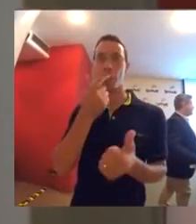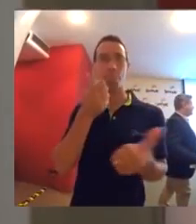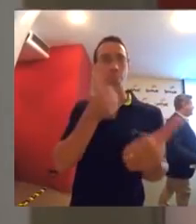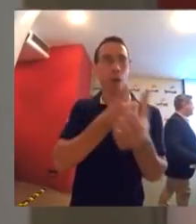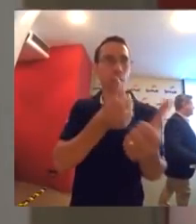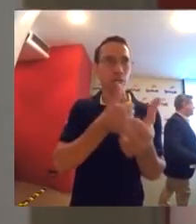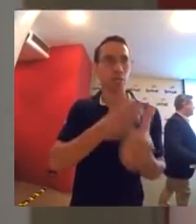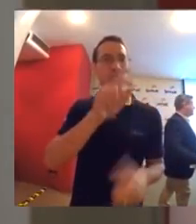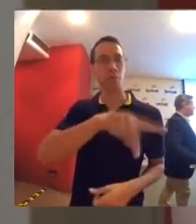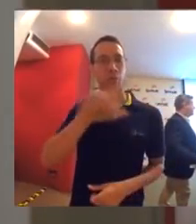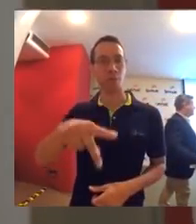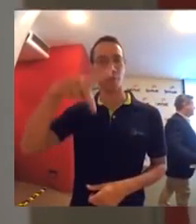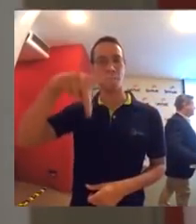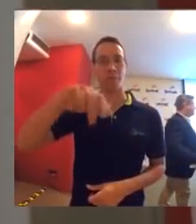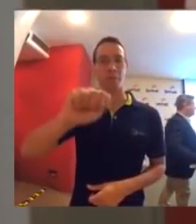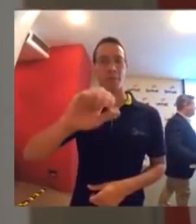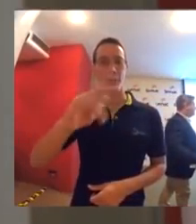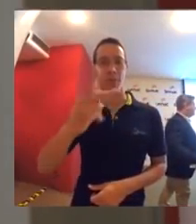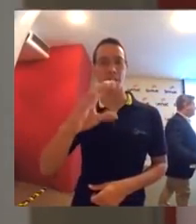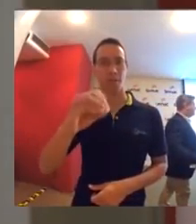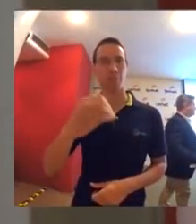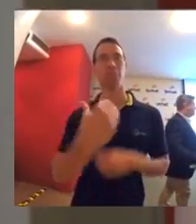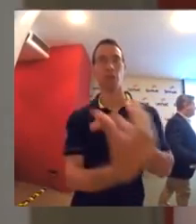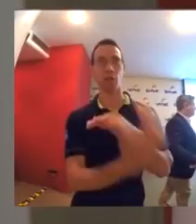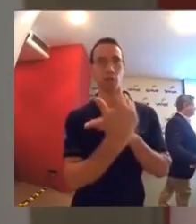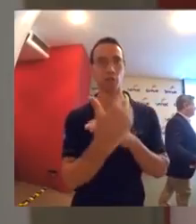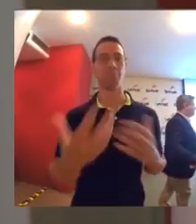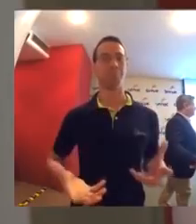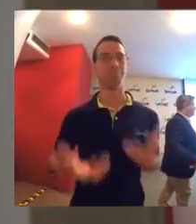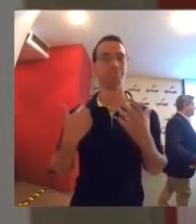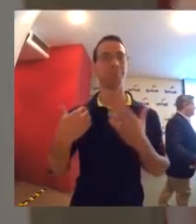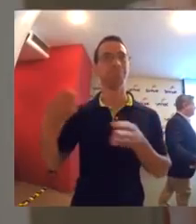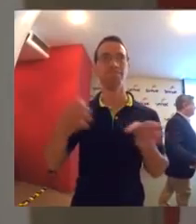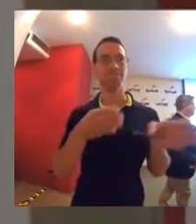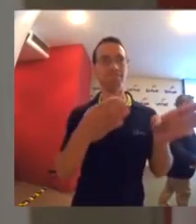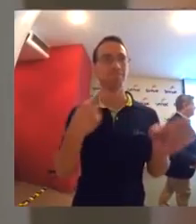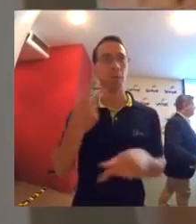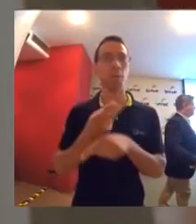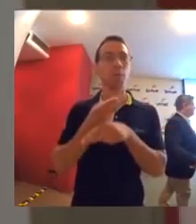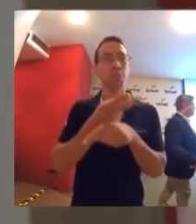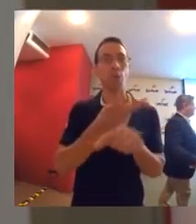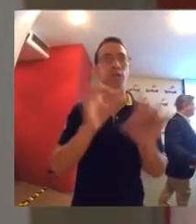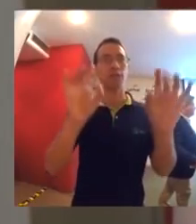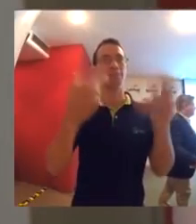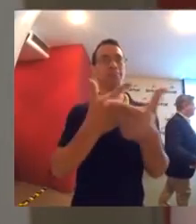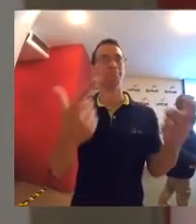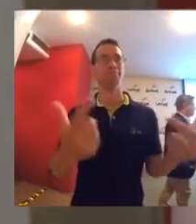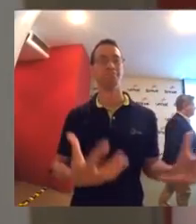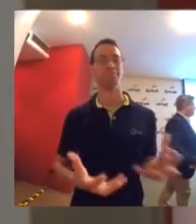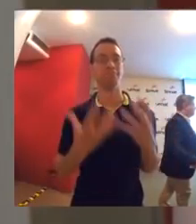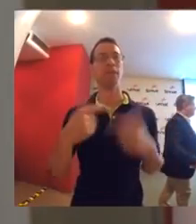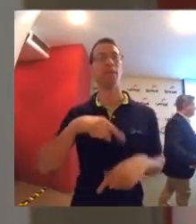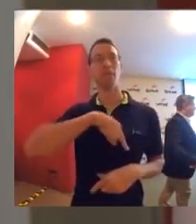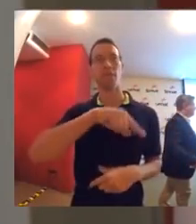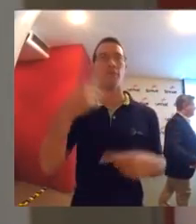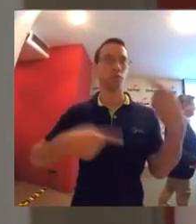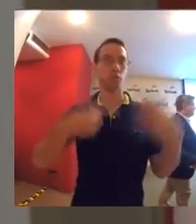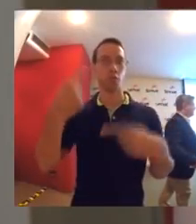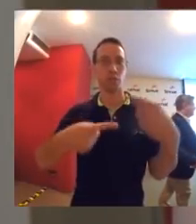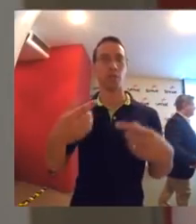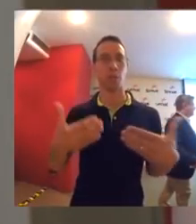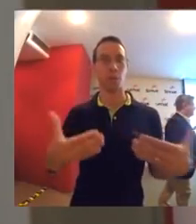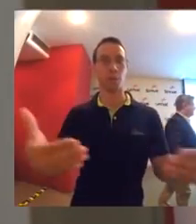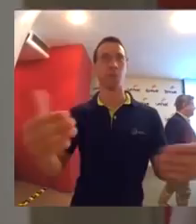professor Pacheco ajuda e nos inspira a continuar nessa caminhada de busca de referências e inspirações aí para a discussão que a gente